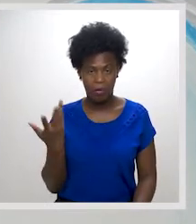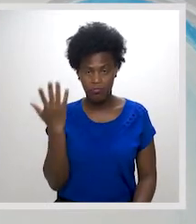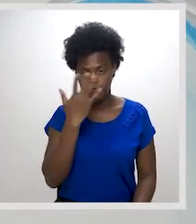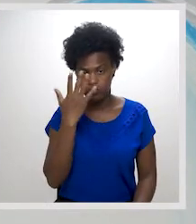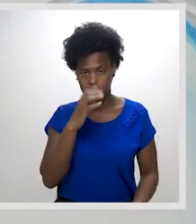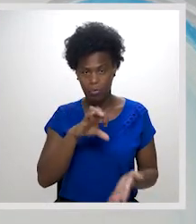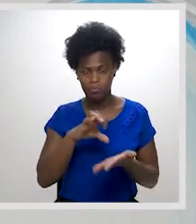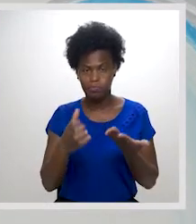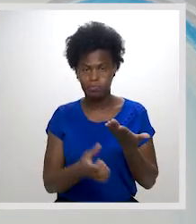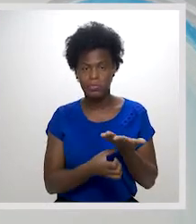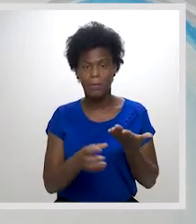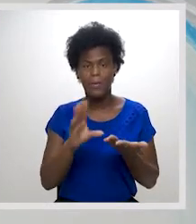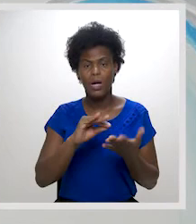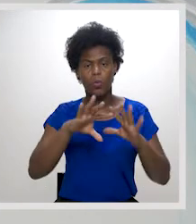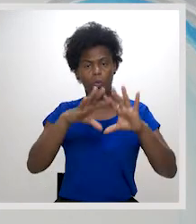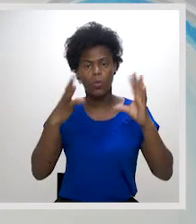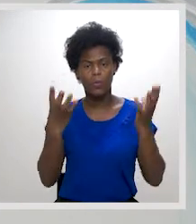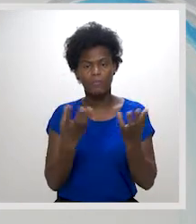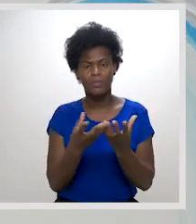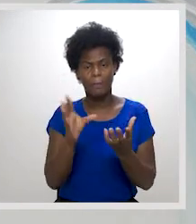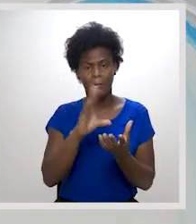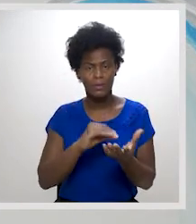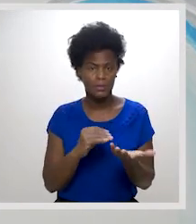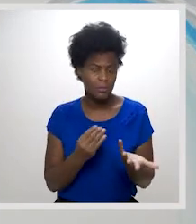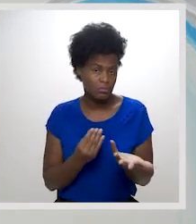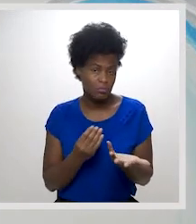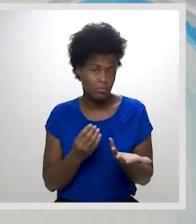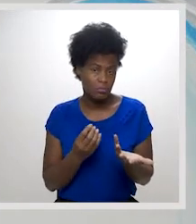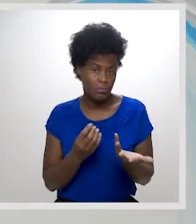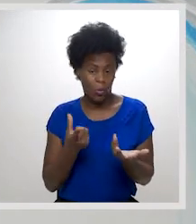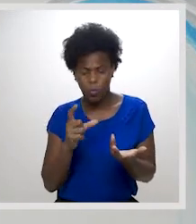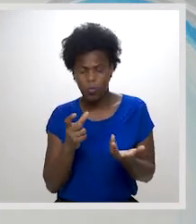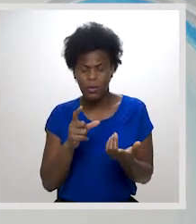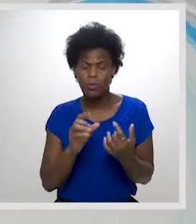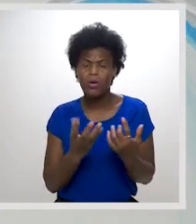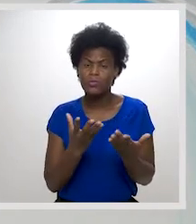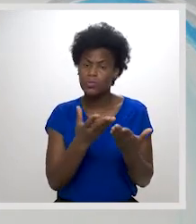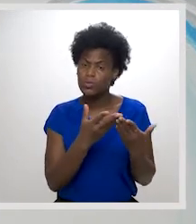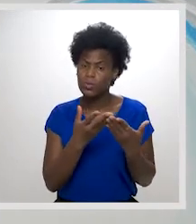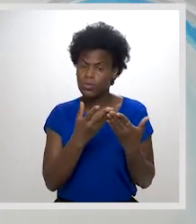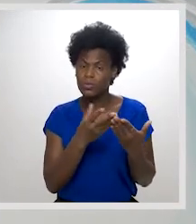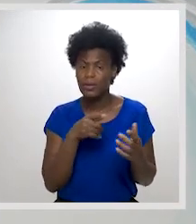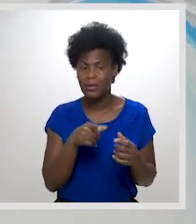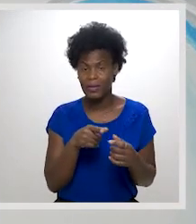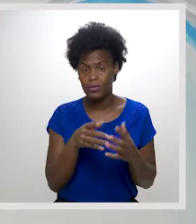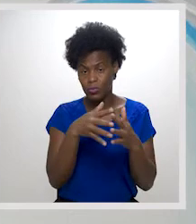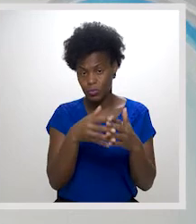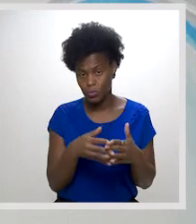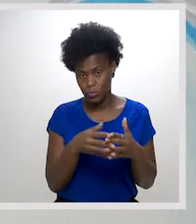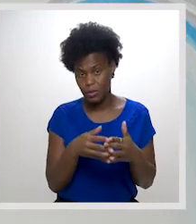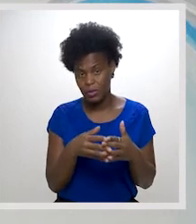mais universal, seja mais conceituosa quanto ao estudo propriamente dito